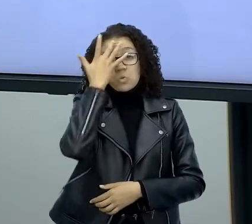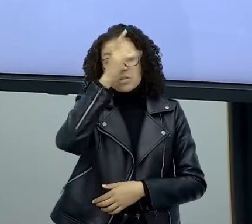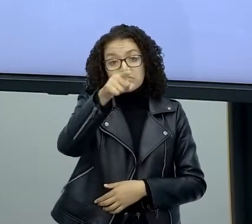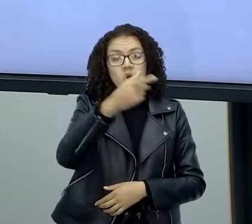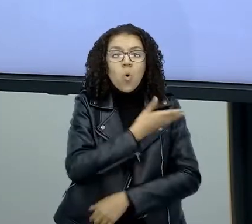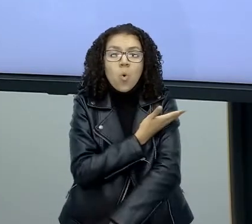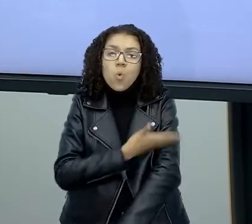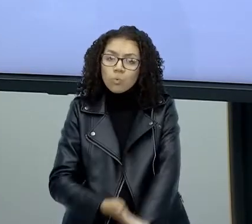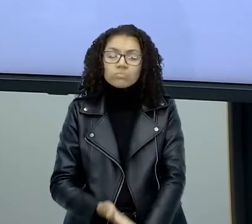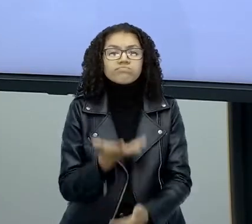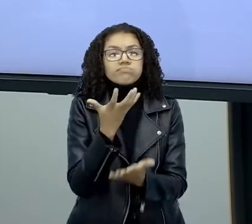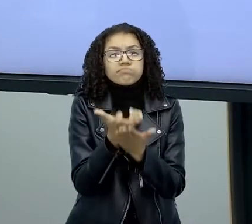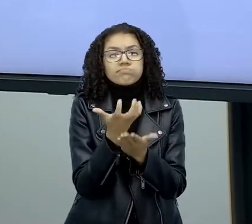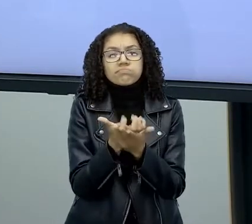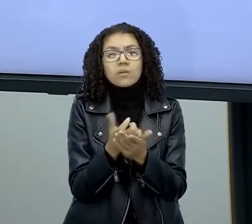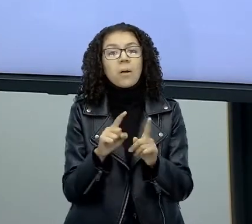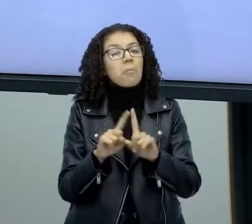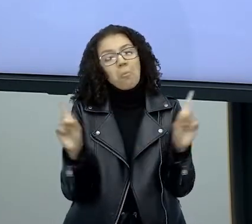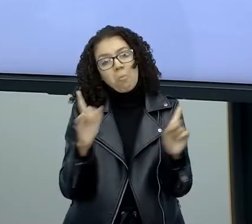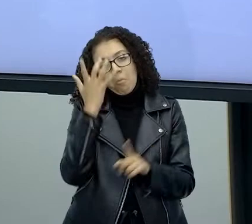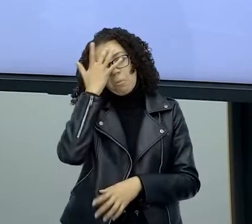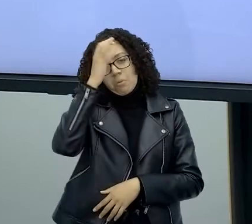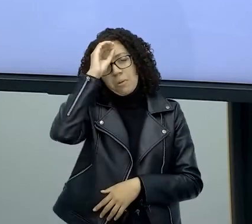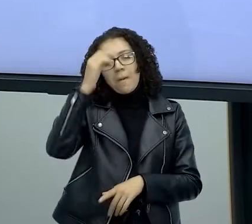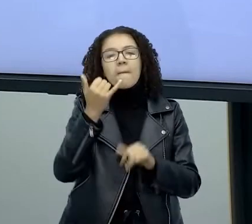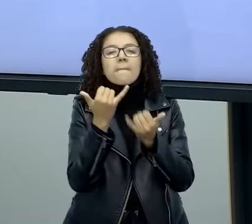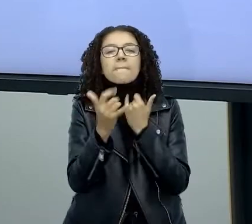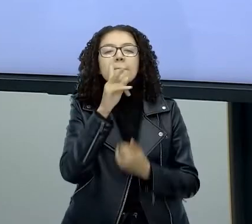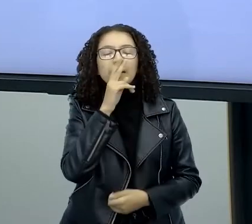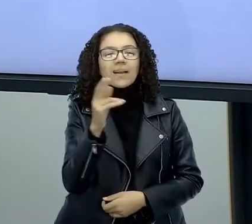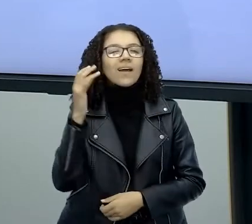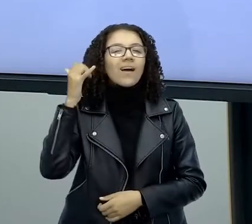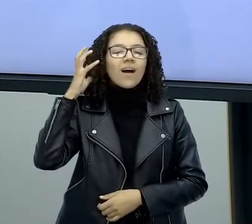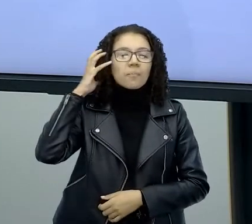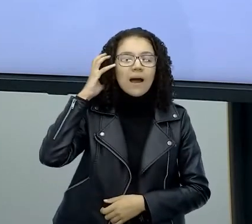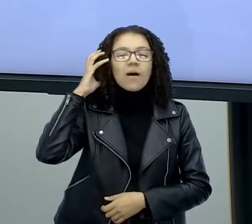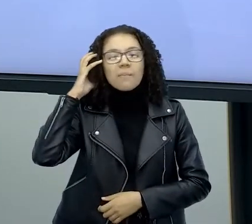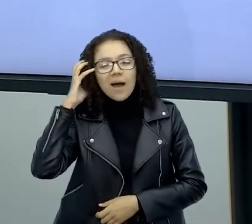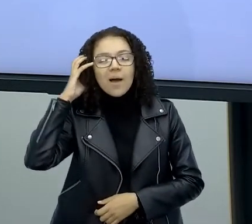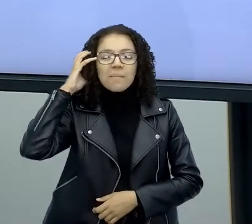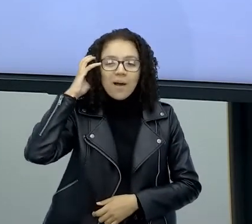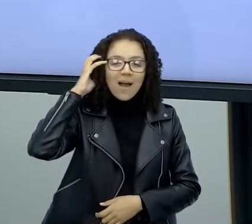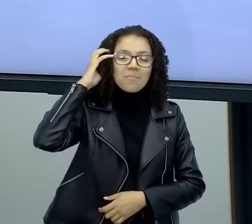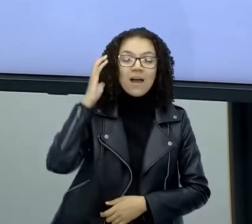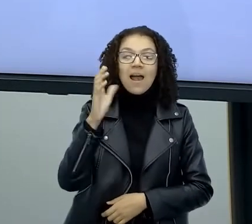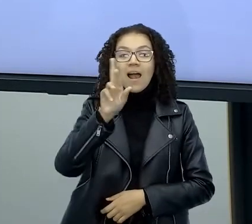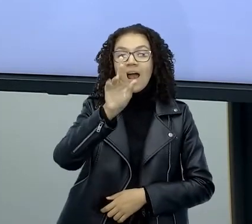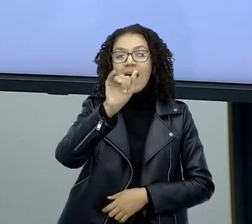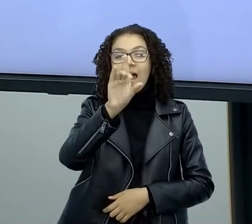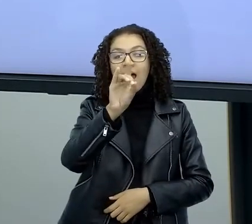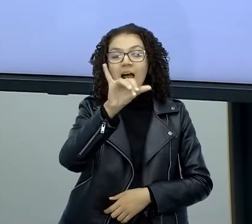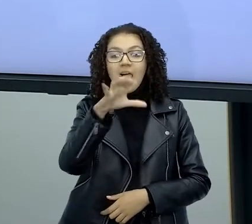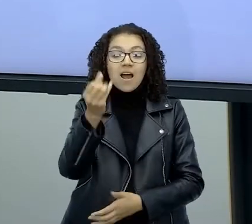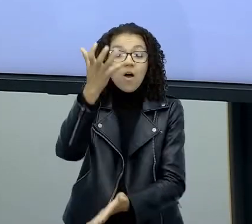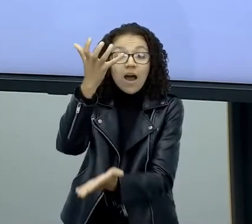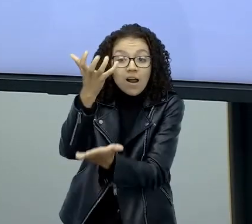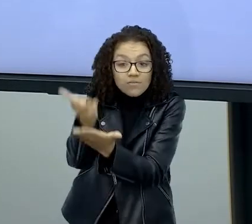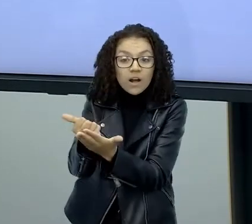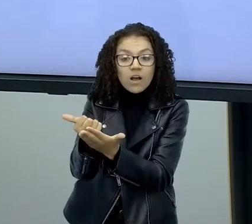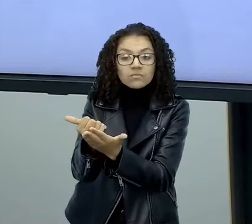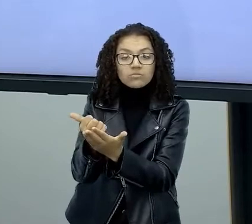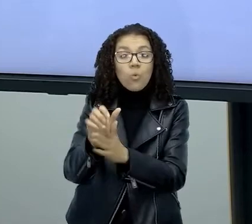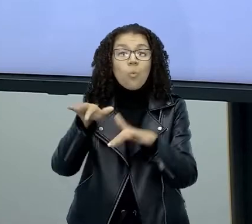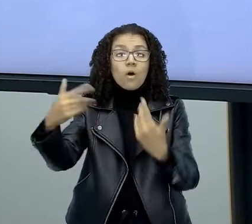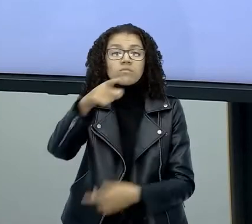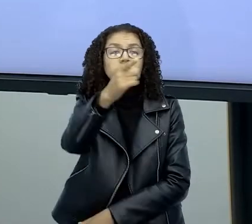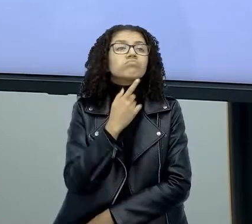né? Então é como se fosse um rádio gravado que você assiste a hora que você quer, tá? E é muito bacana porque você